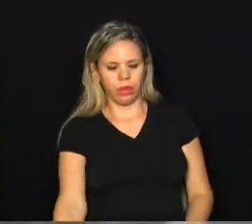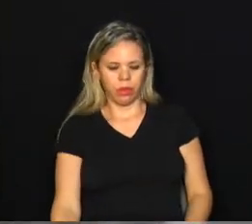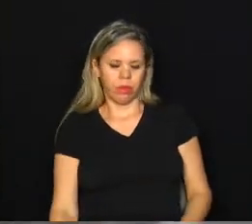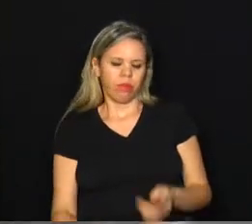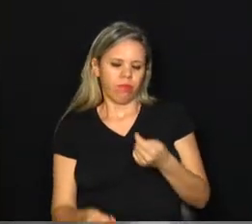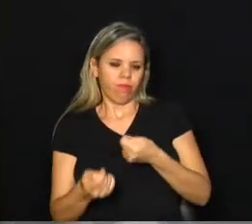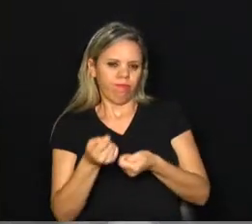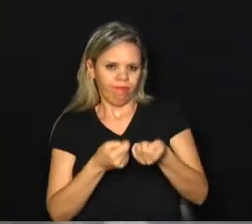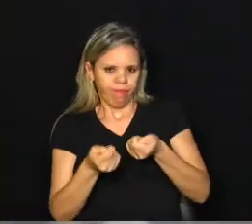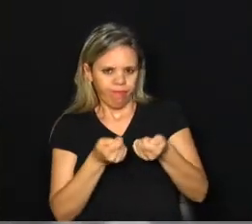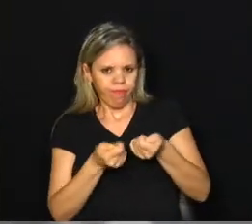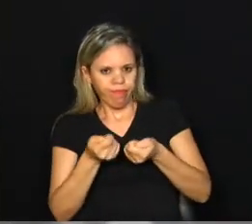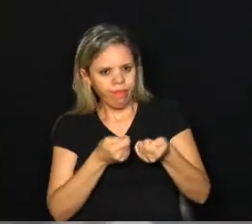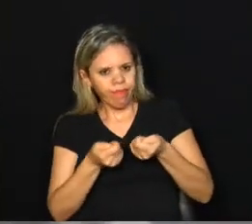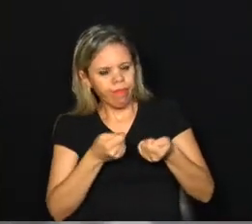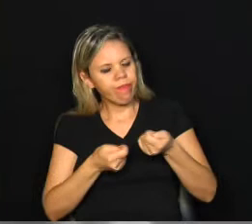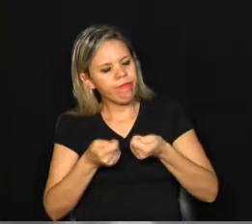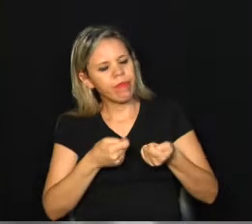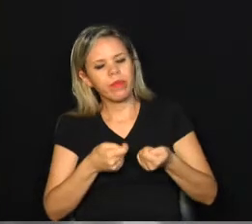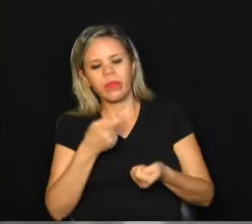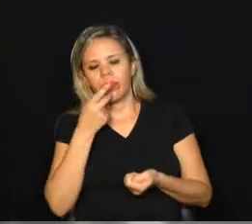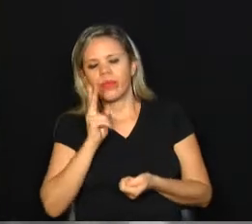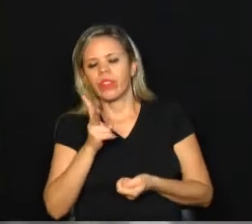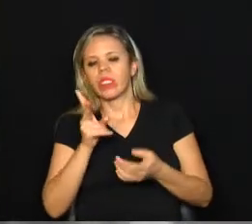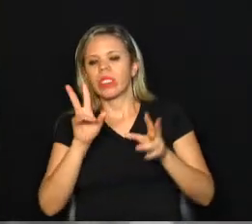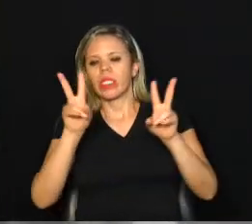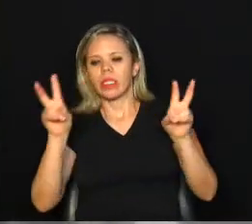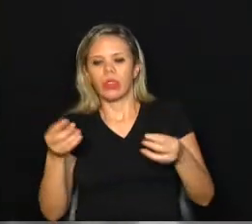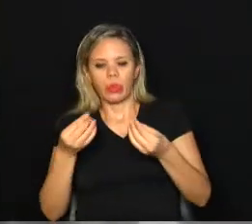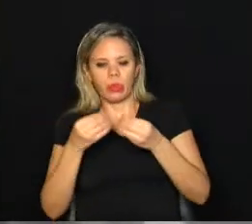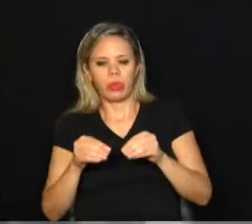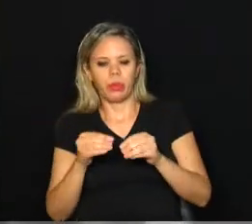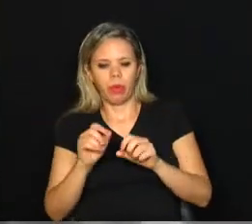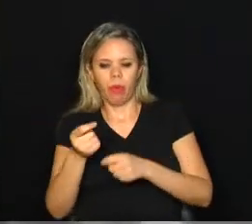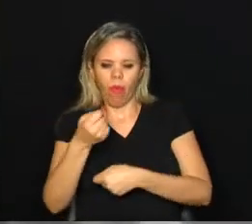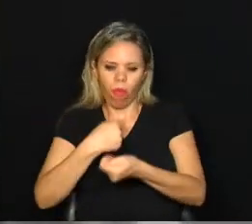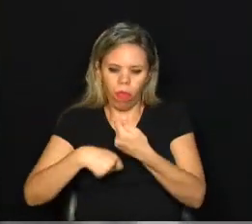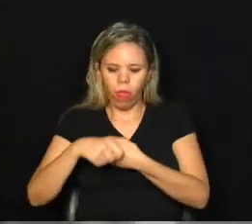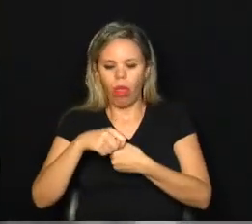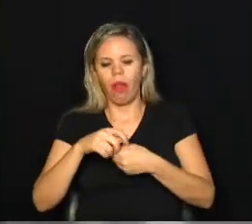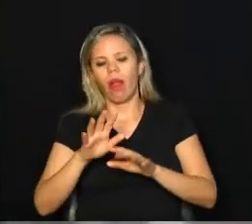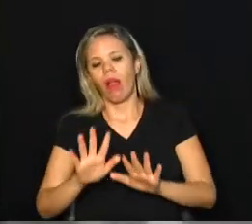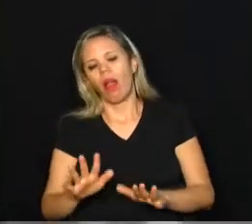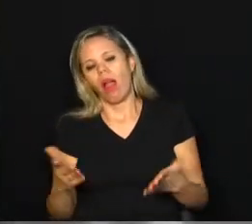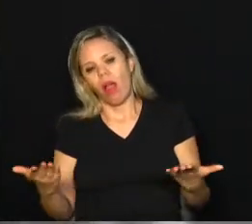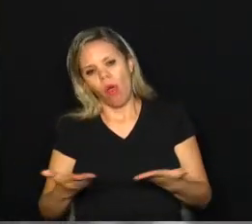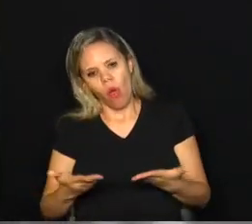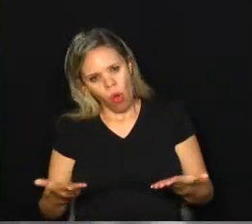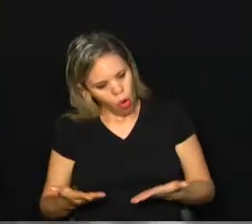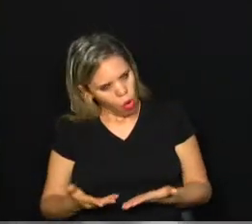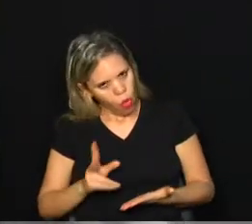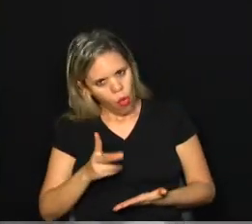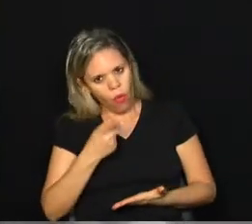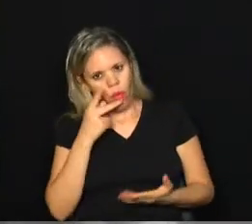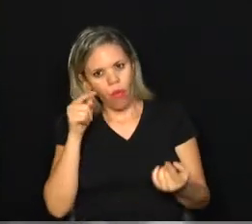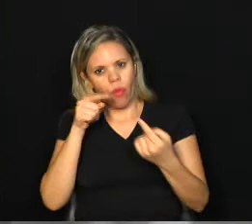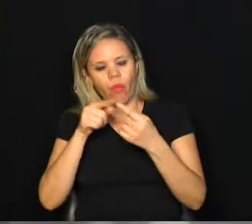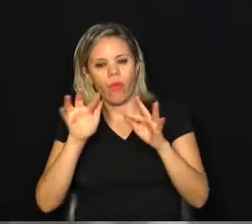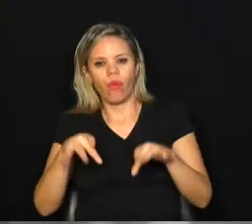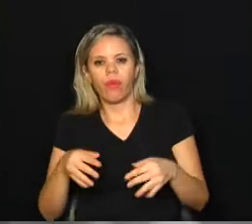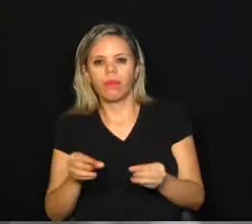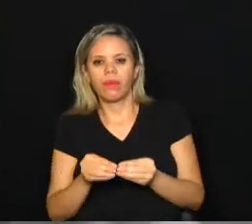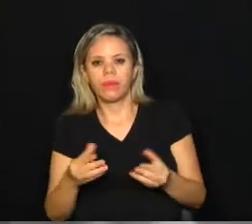econômico. Quer dizer, nós estamos sempre falando de impacto socioeconômico. Essa que é a visão final, não